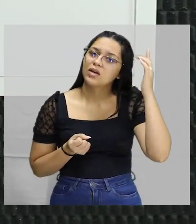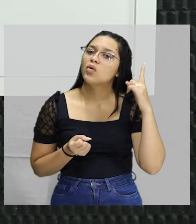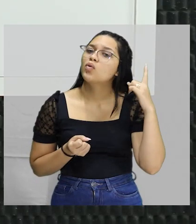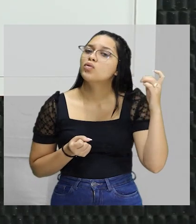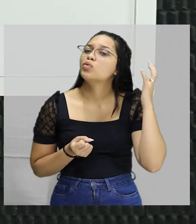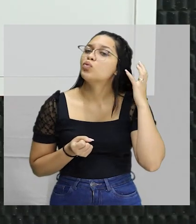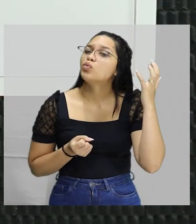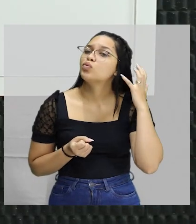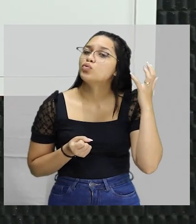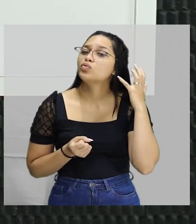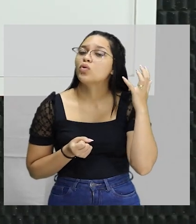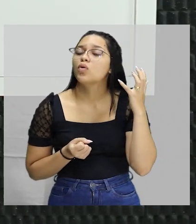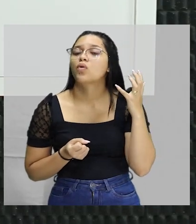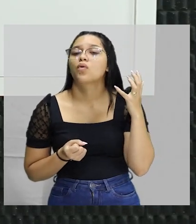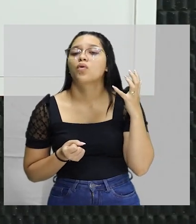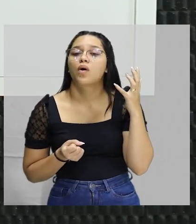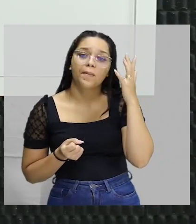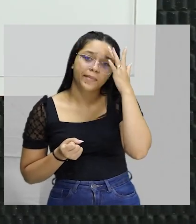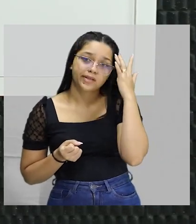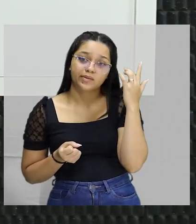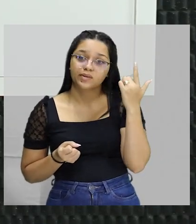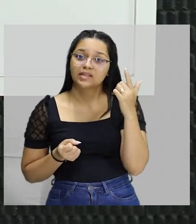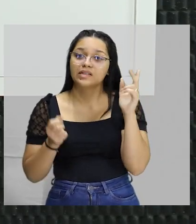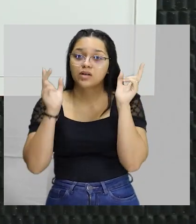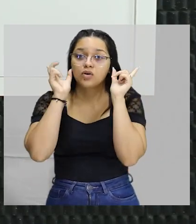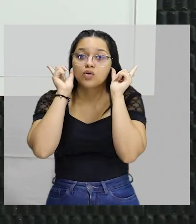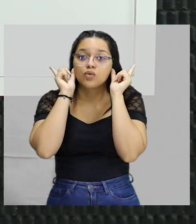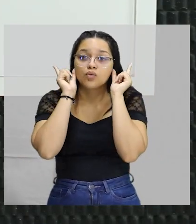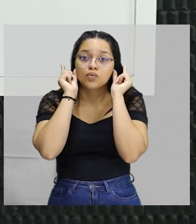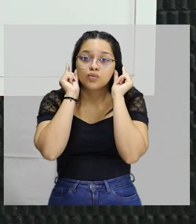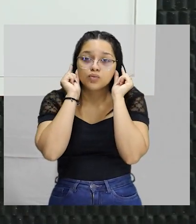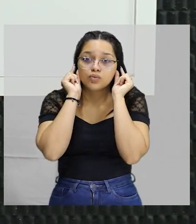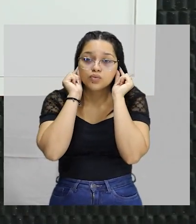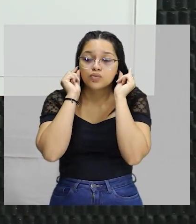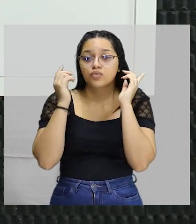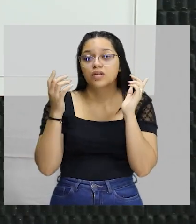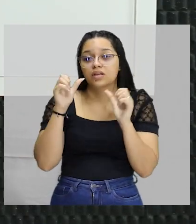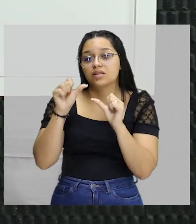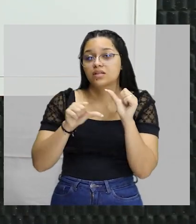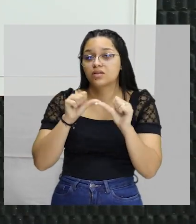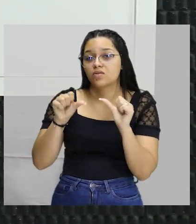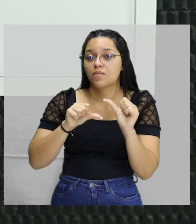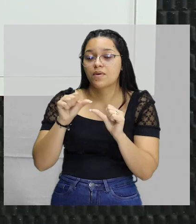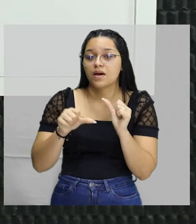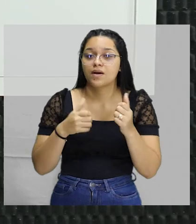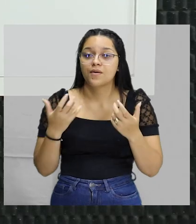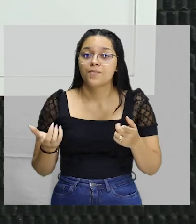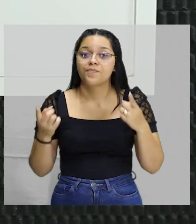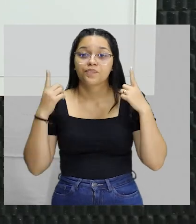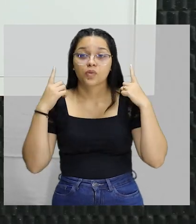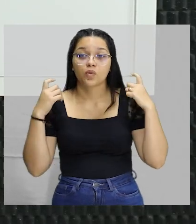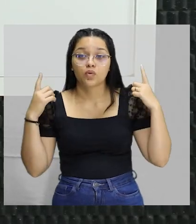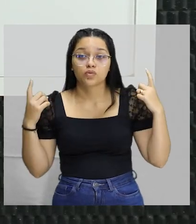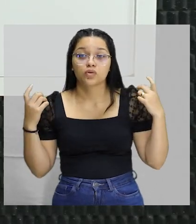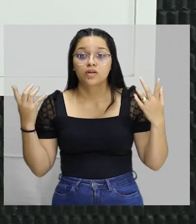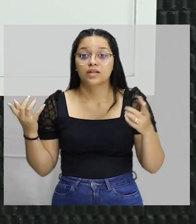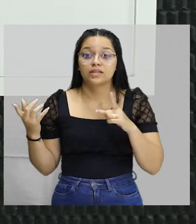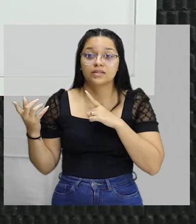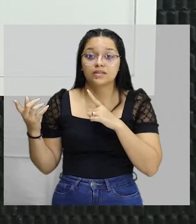som, ele não, a pessoa ele não tem a capacidade de transformar o som